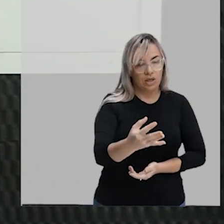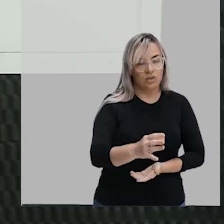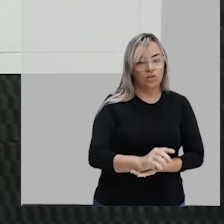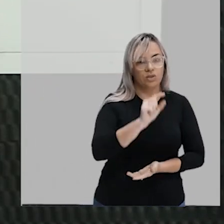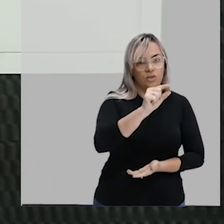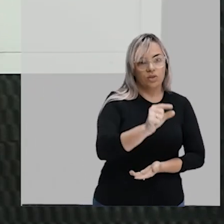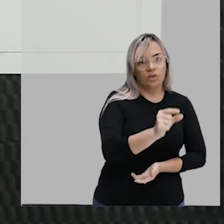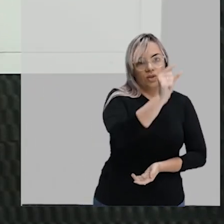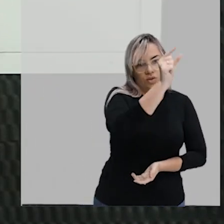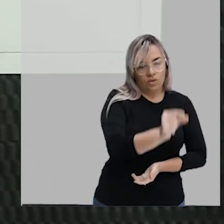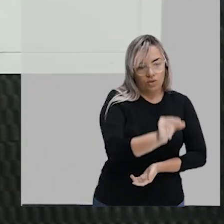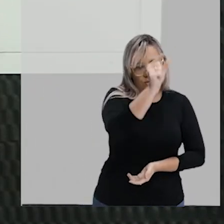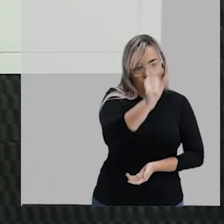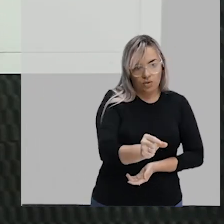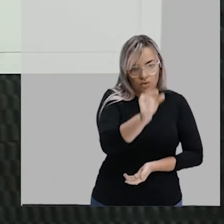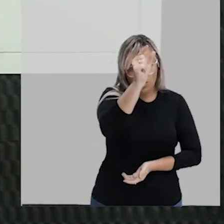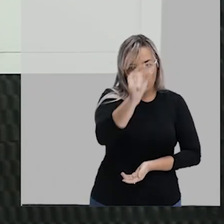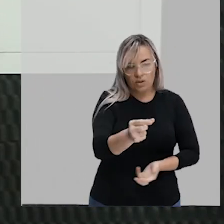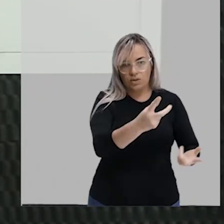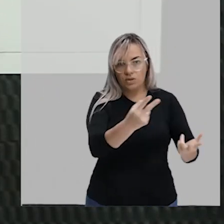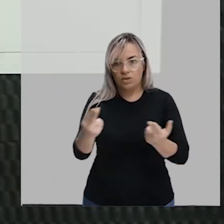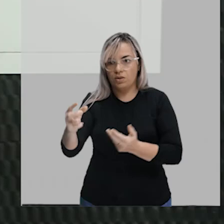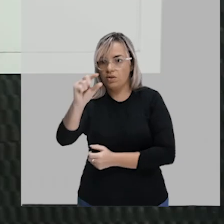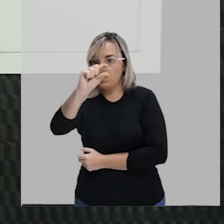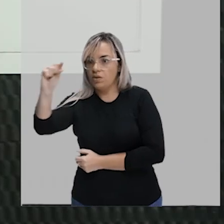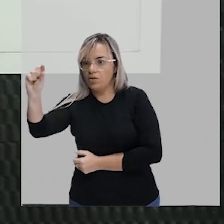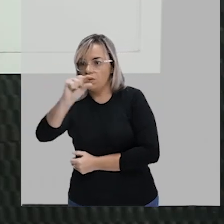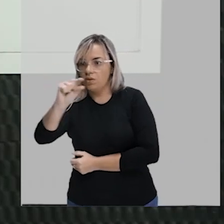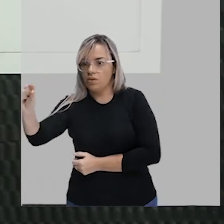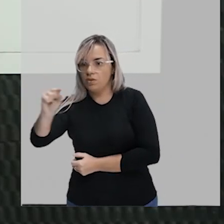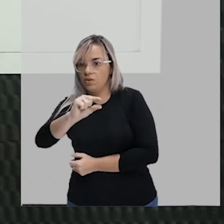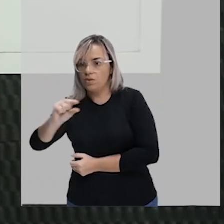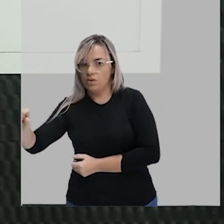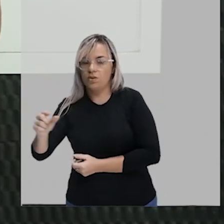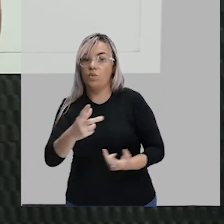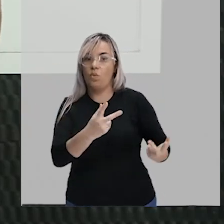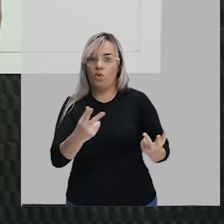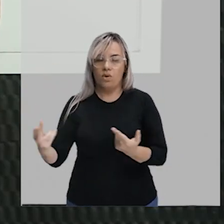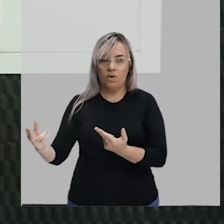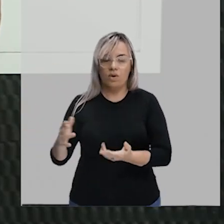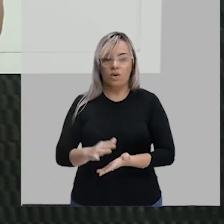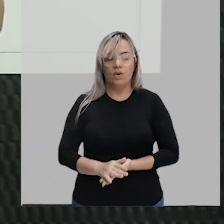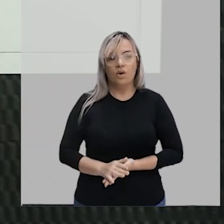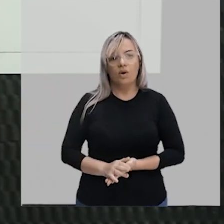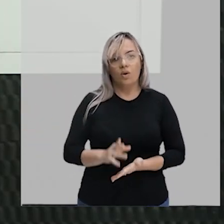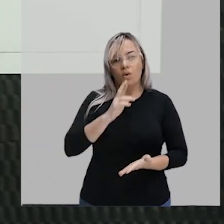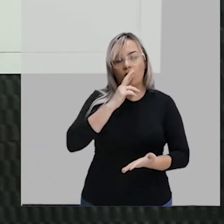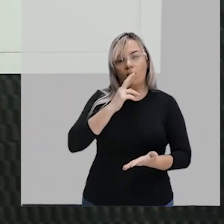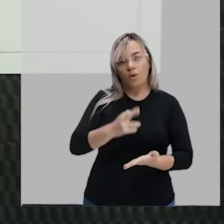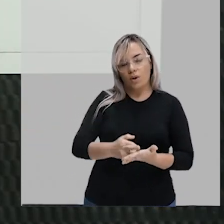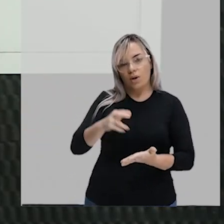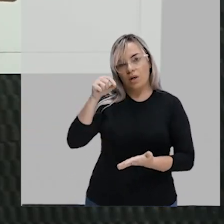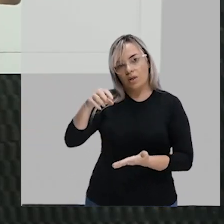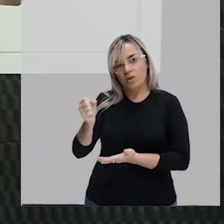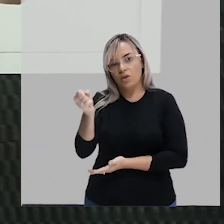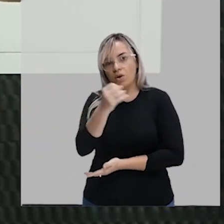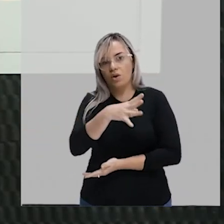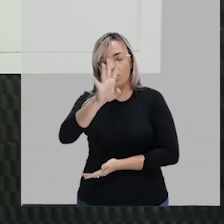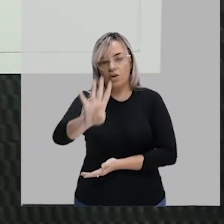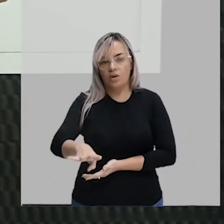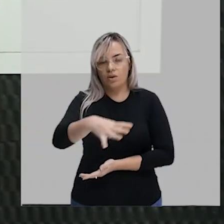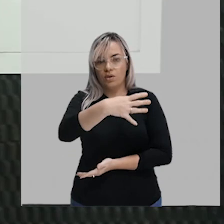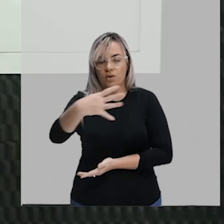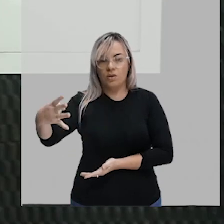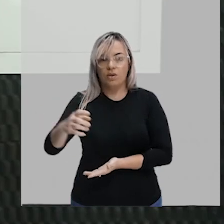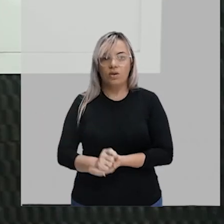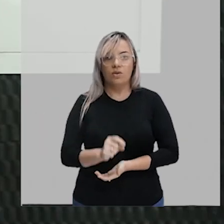B. E o resultado, a matriz produto, vai ter o número de linhas da matriz A